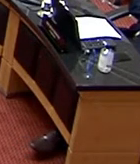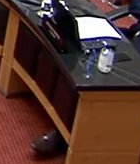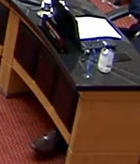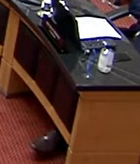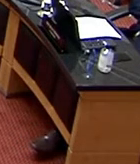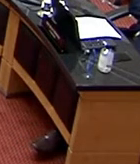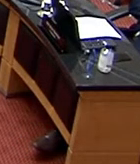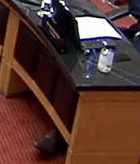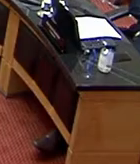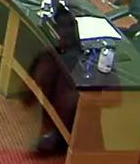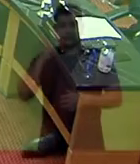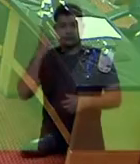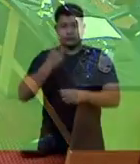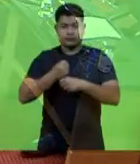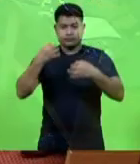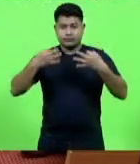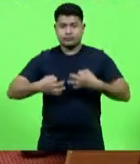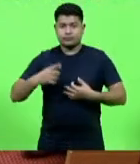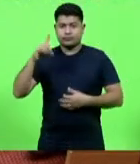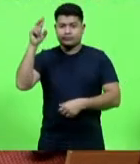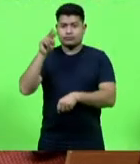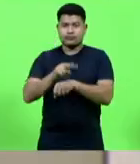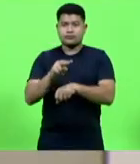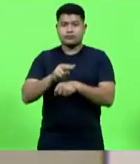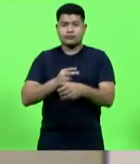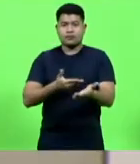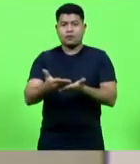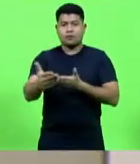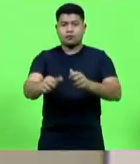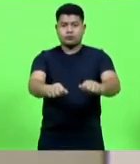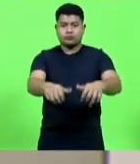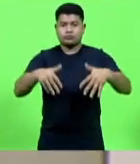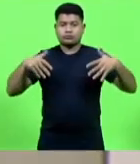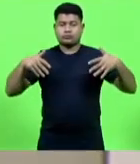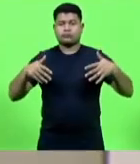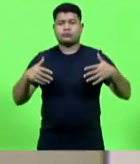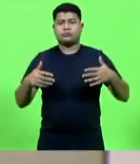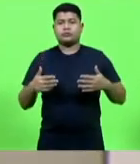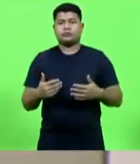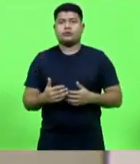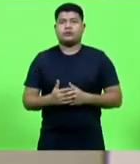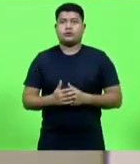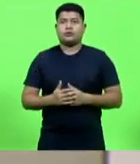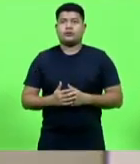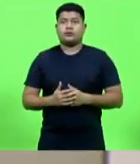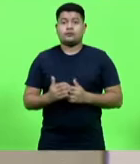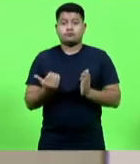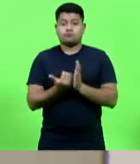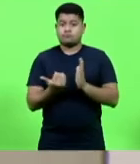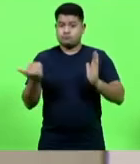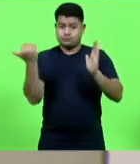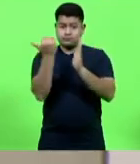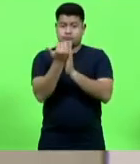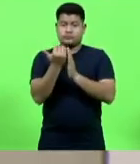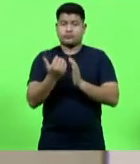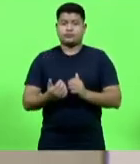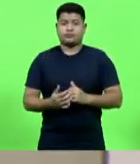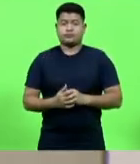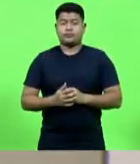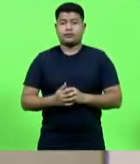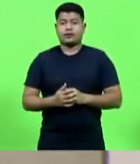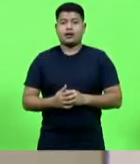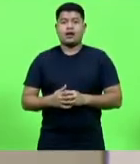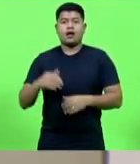Havendo coro regimental e sob a proteção de Deus, declaro aberta a presente sessão extraordinária. Em